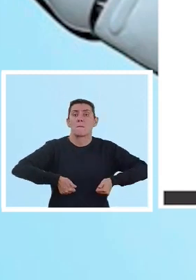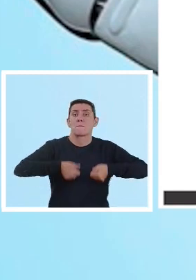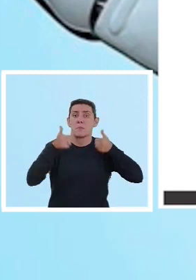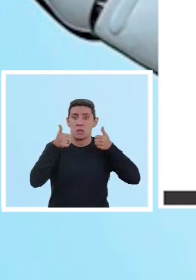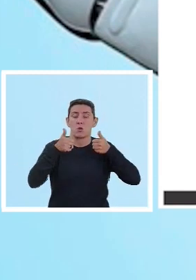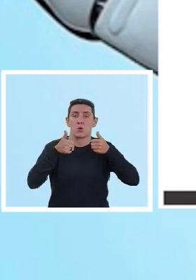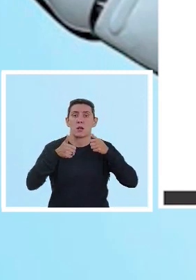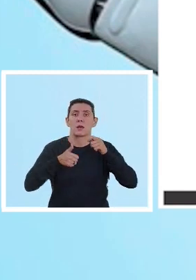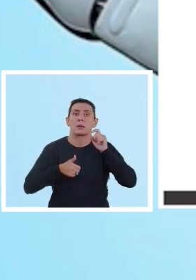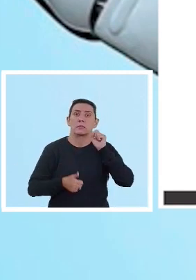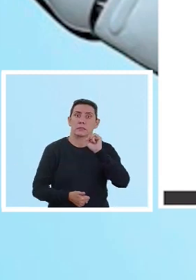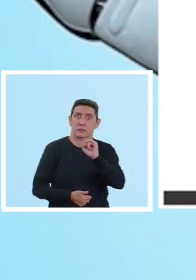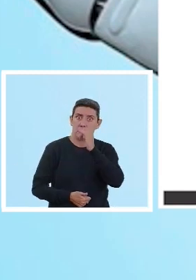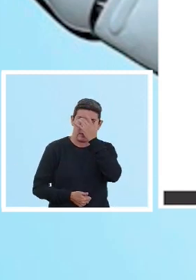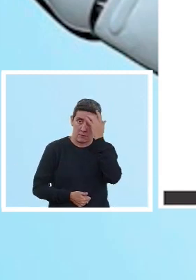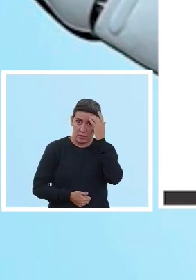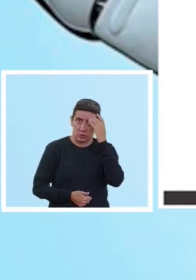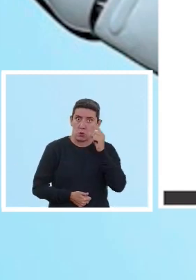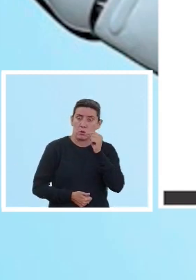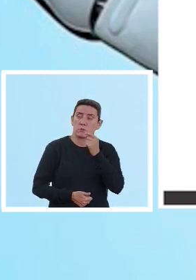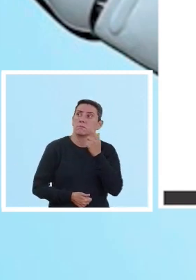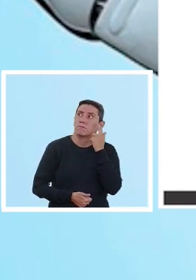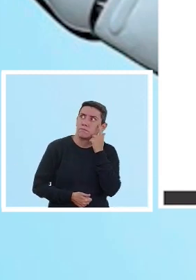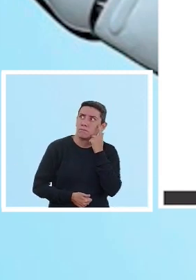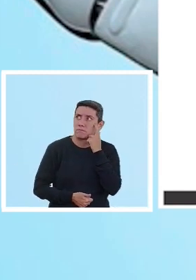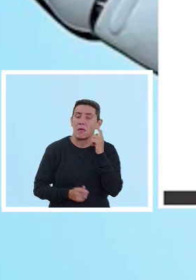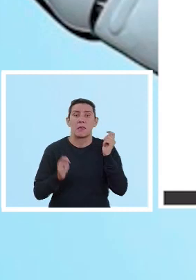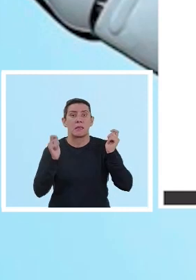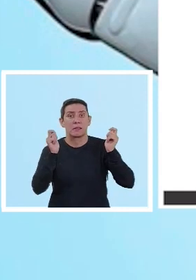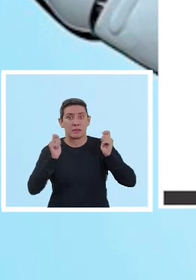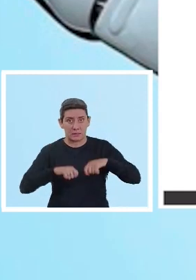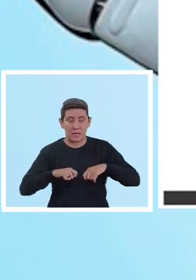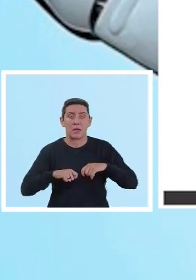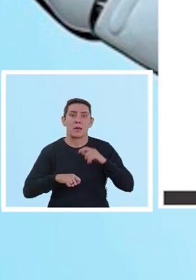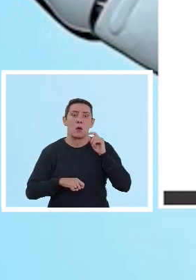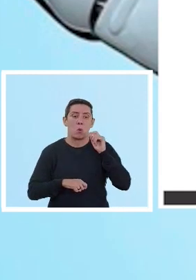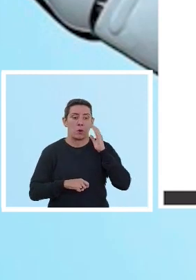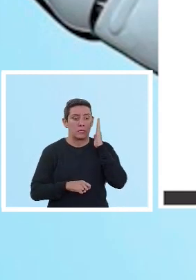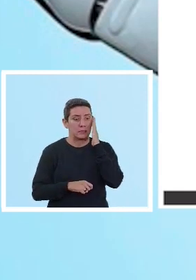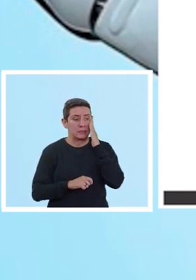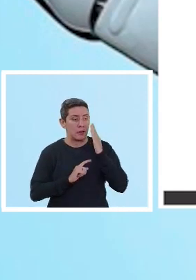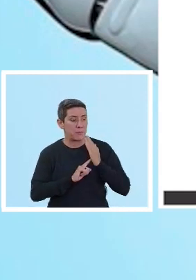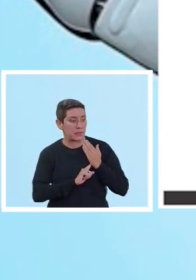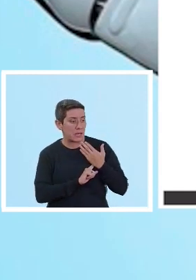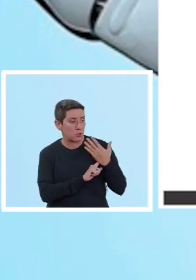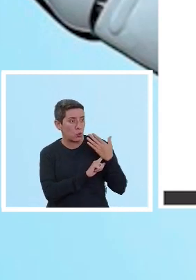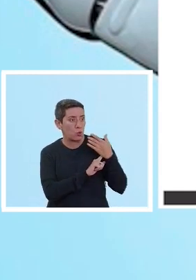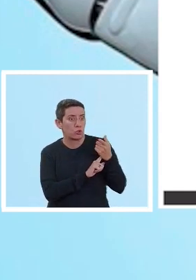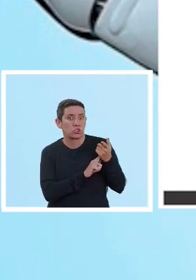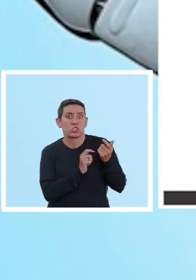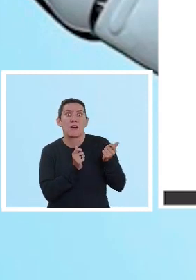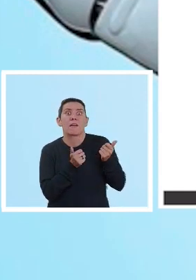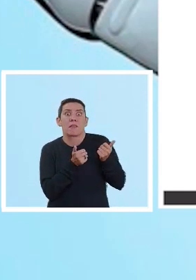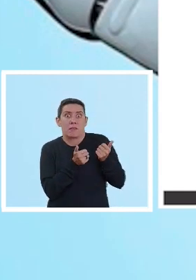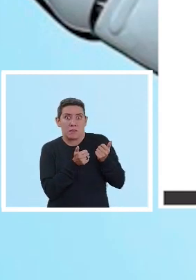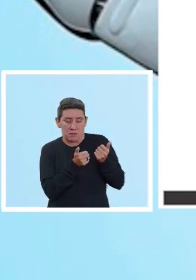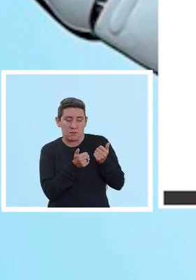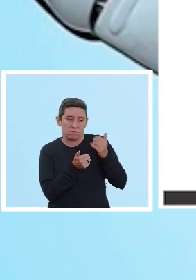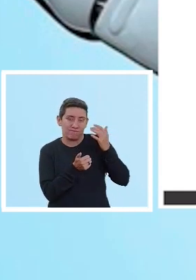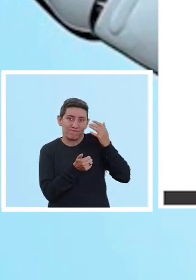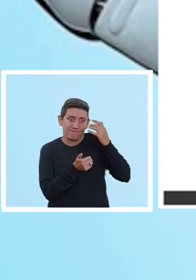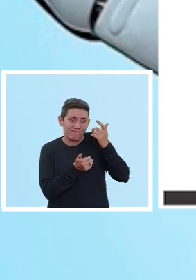aqueles que estiverem prontos no momento da em que a tecnologia tiver madura de fato elas